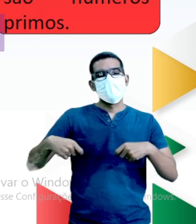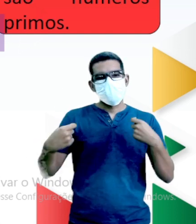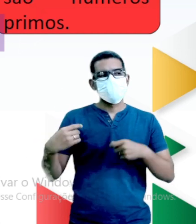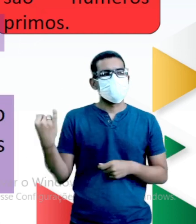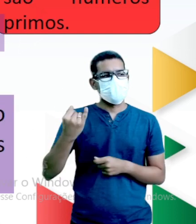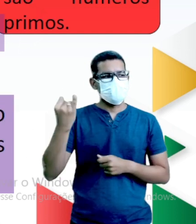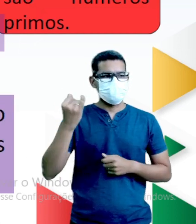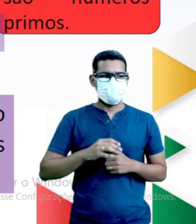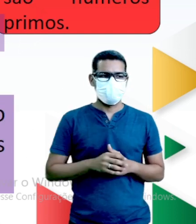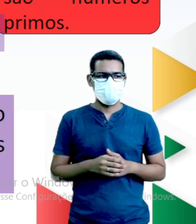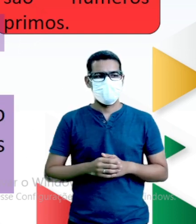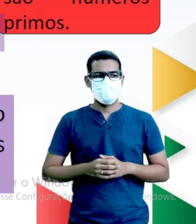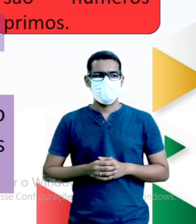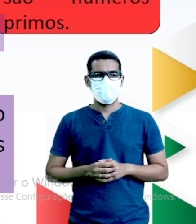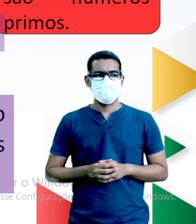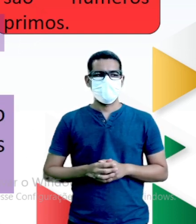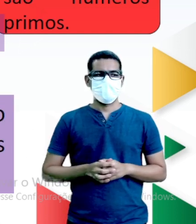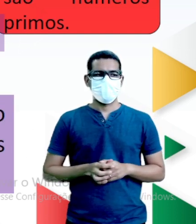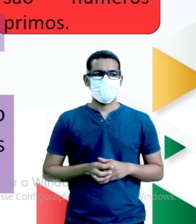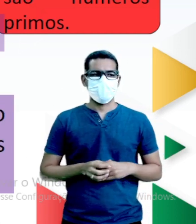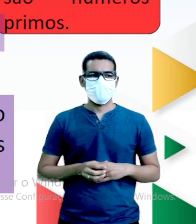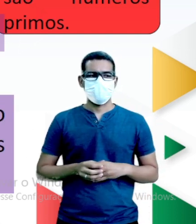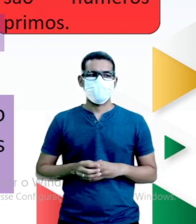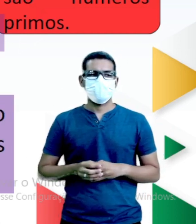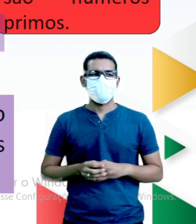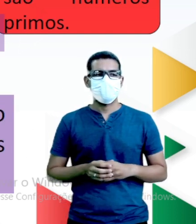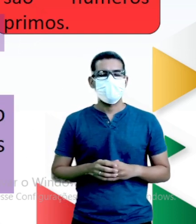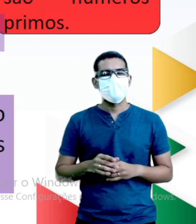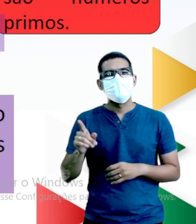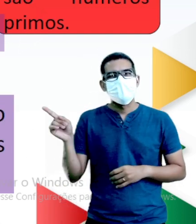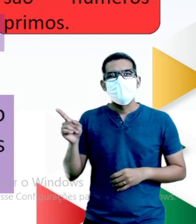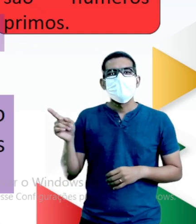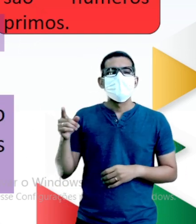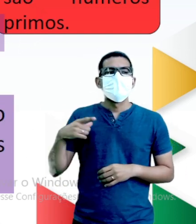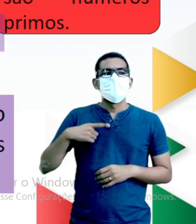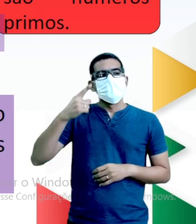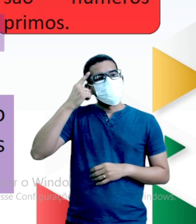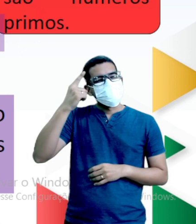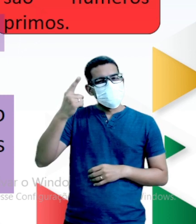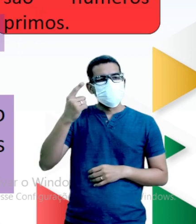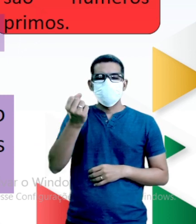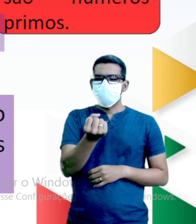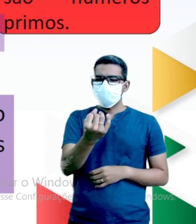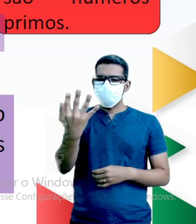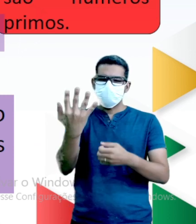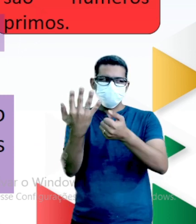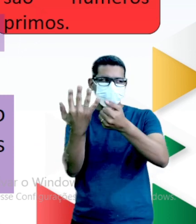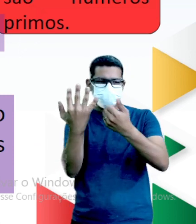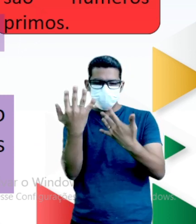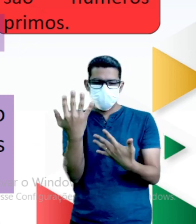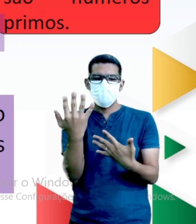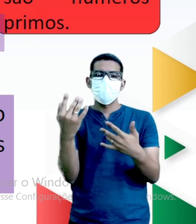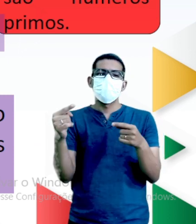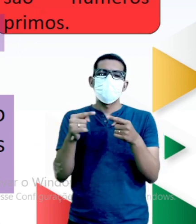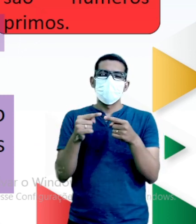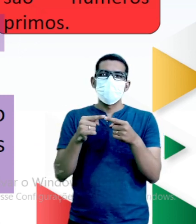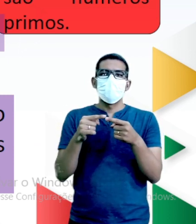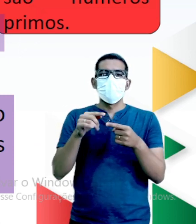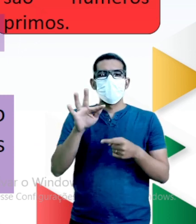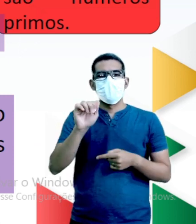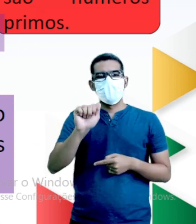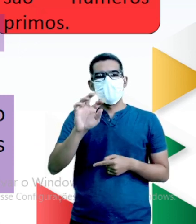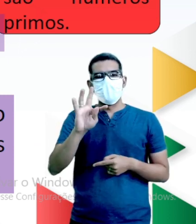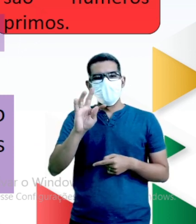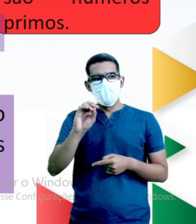tá bom? Segue aí, então, que essa ideia acima apresentada, ela corresponde à fatoração desse